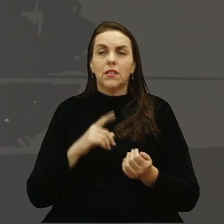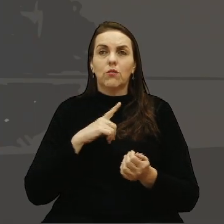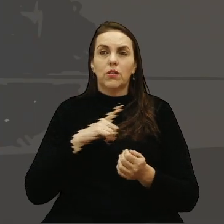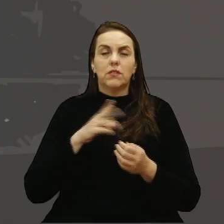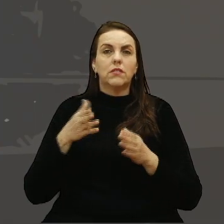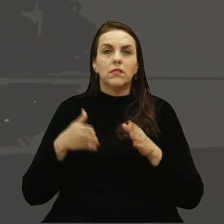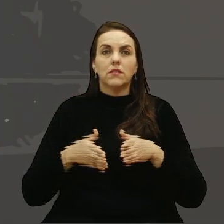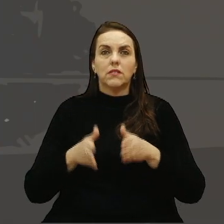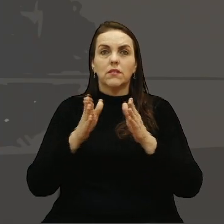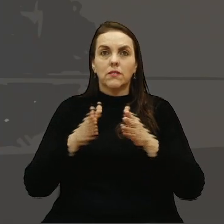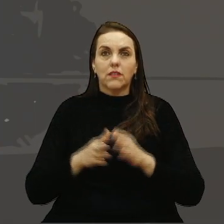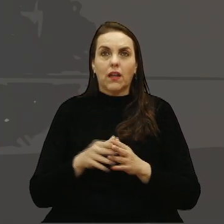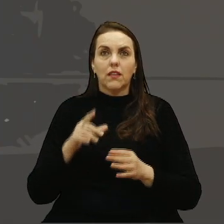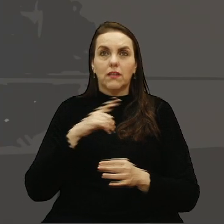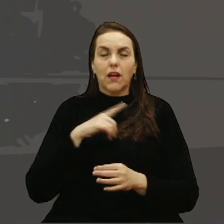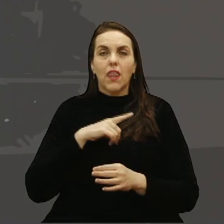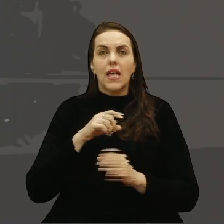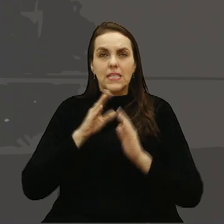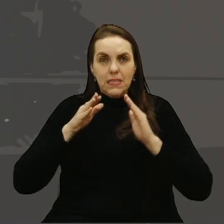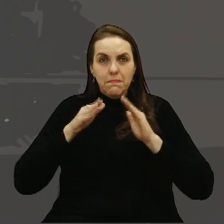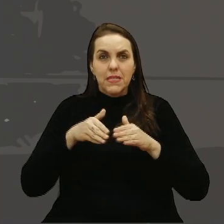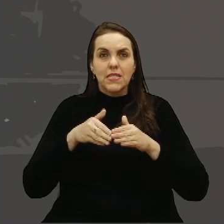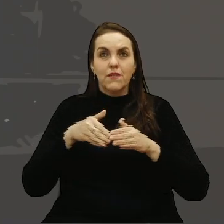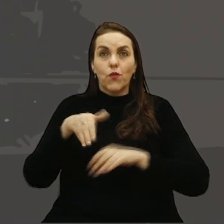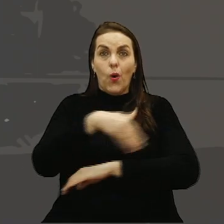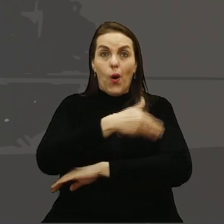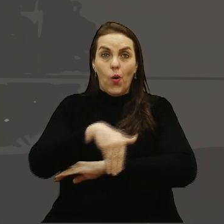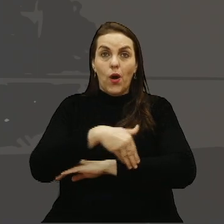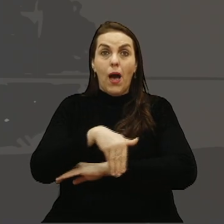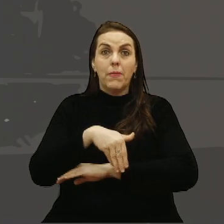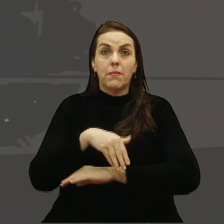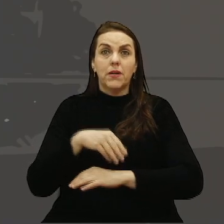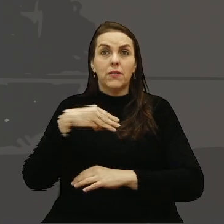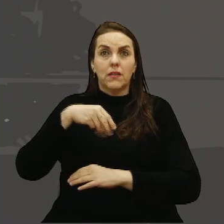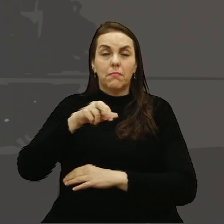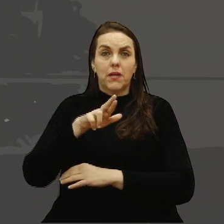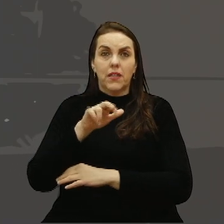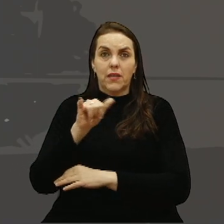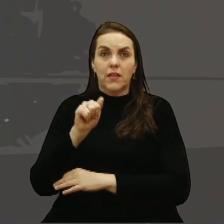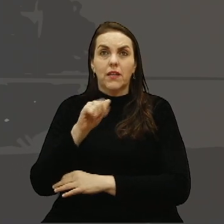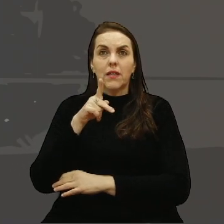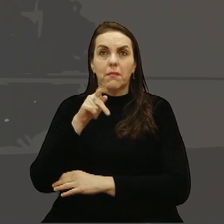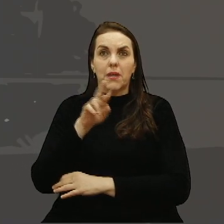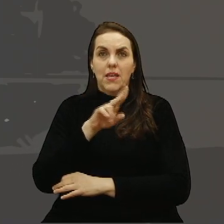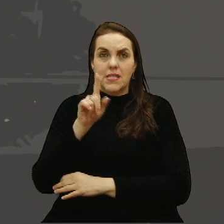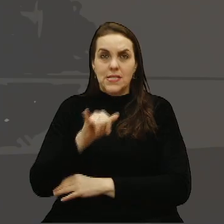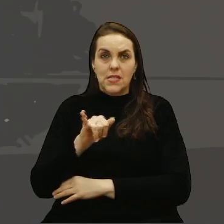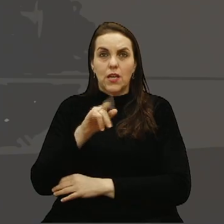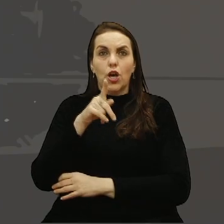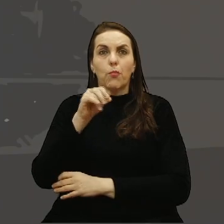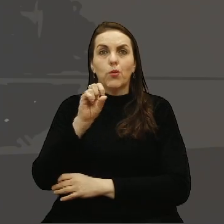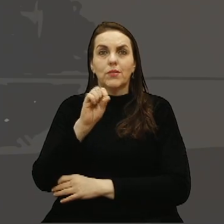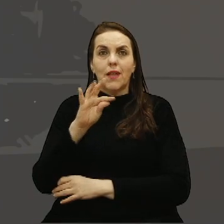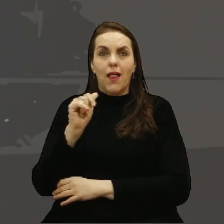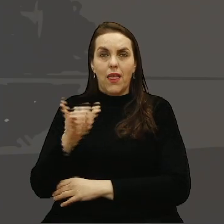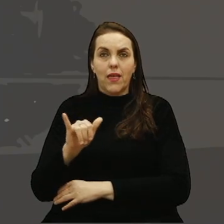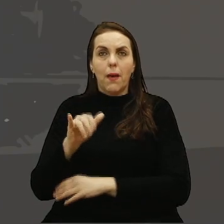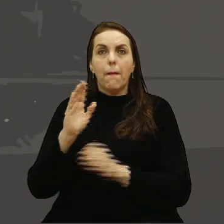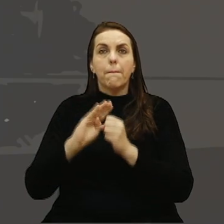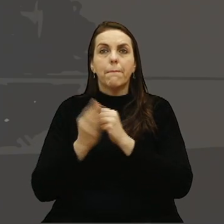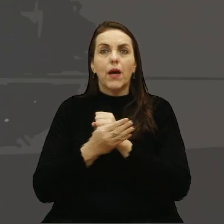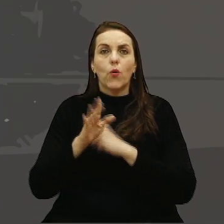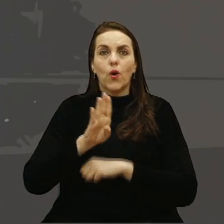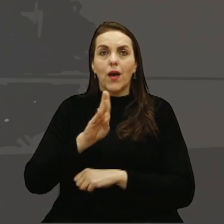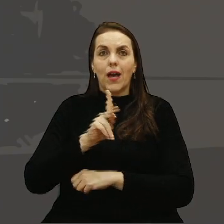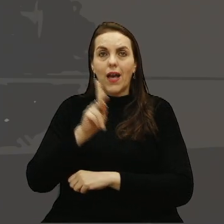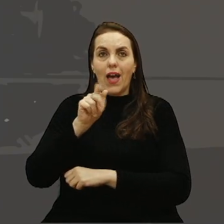onde eu moro. E nós estamos falando especificamente da rua Maria Preze Postali, que é no bairro Kaiser. Aqui talvez os colegas não estão conseguindo